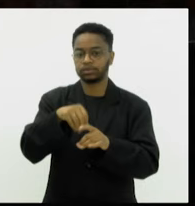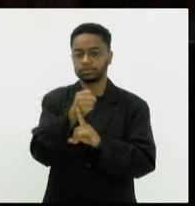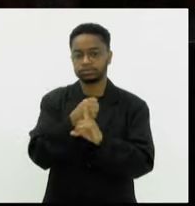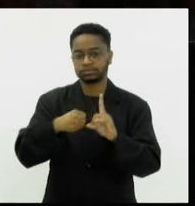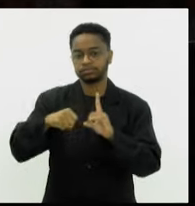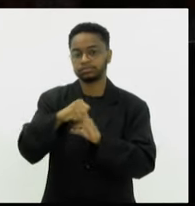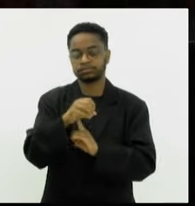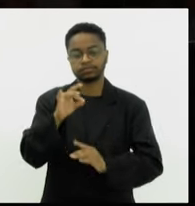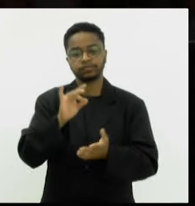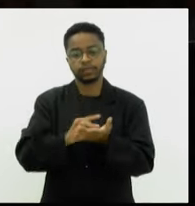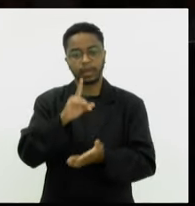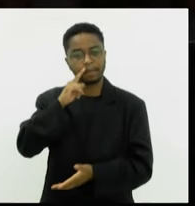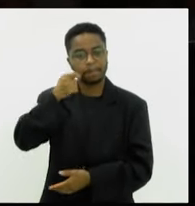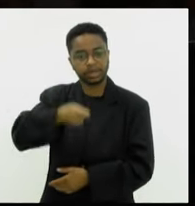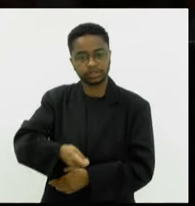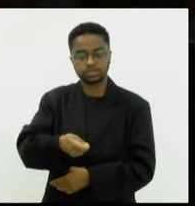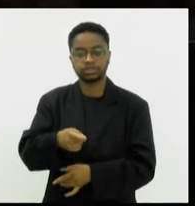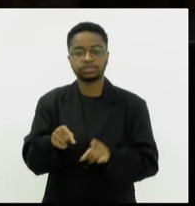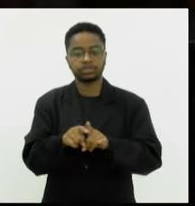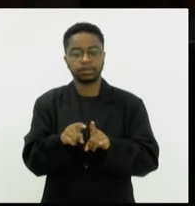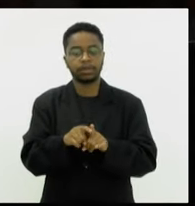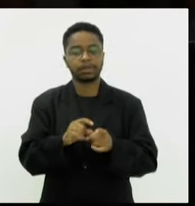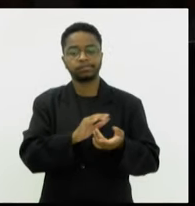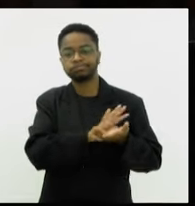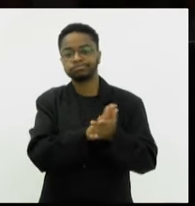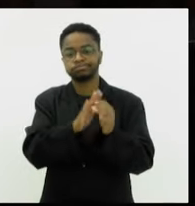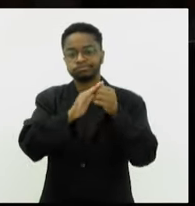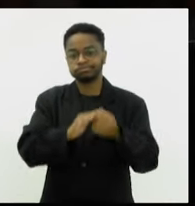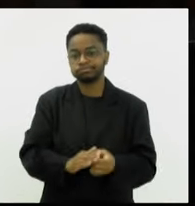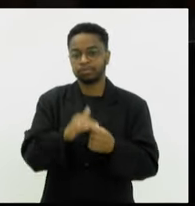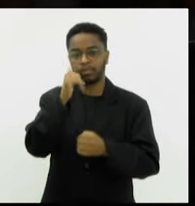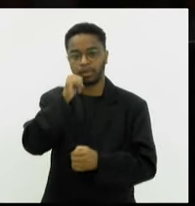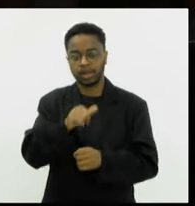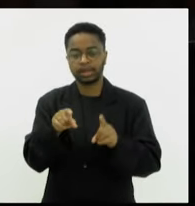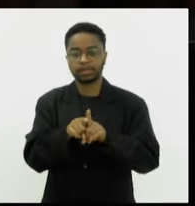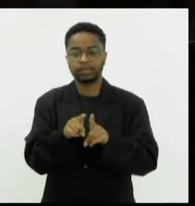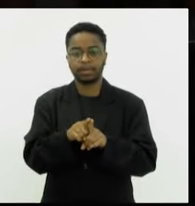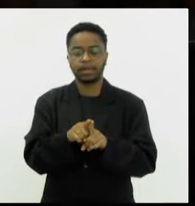sociedade que é extremamente machista, misógina,